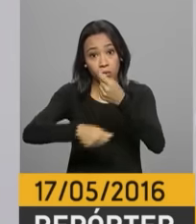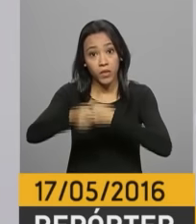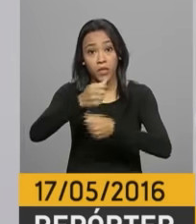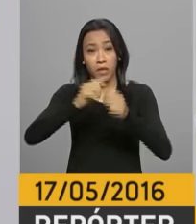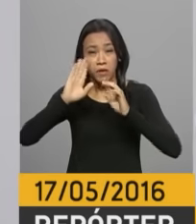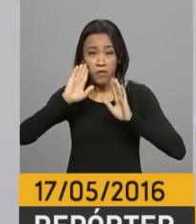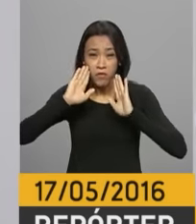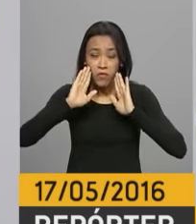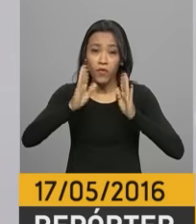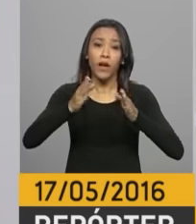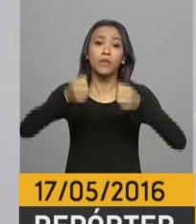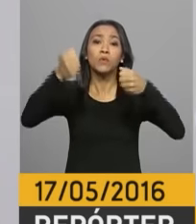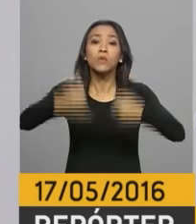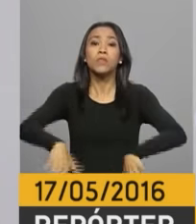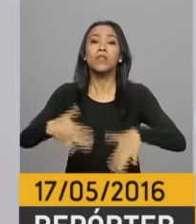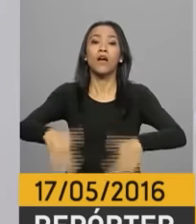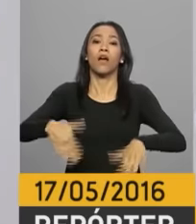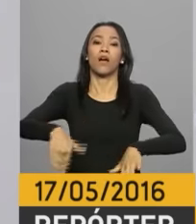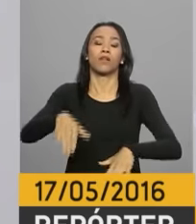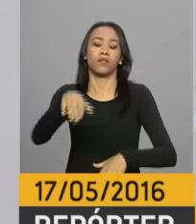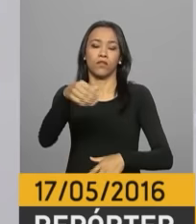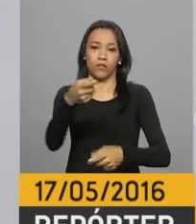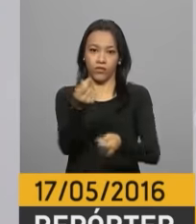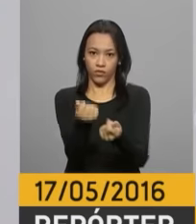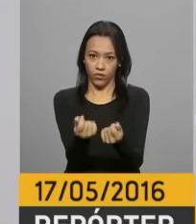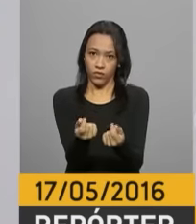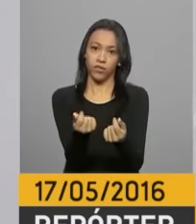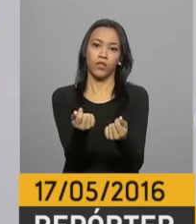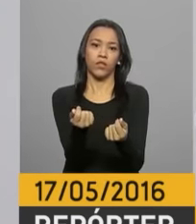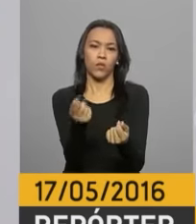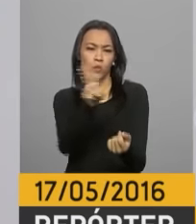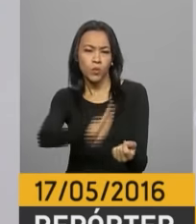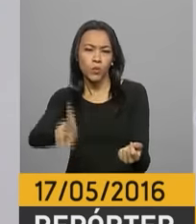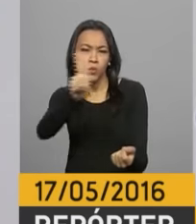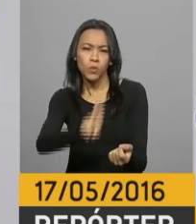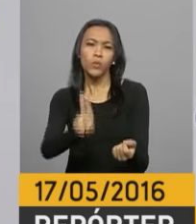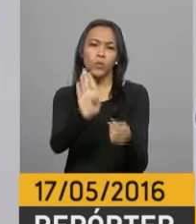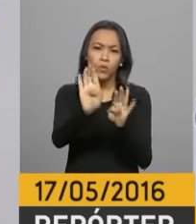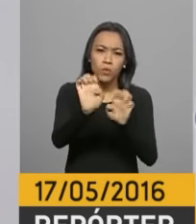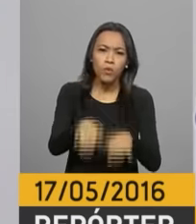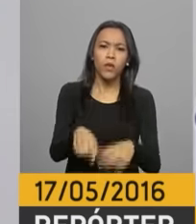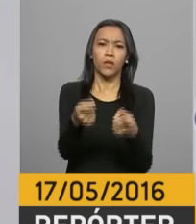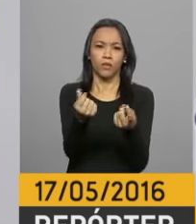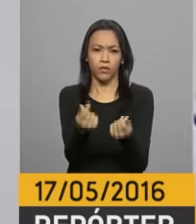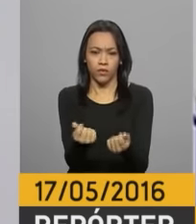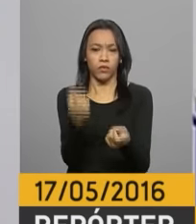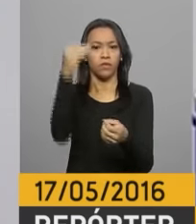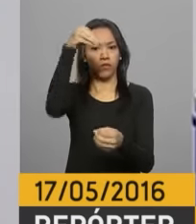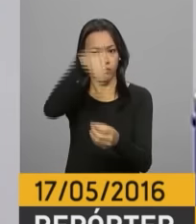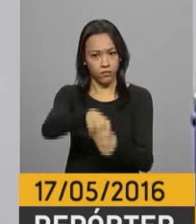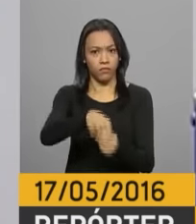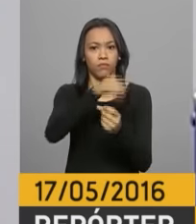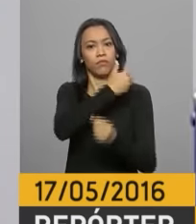despesas públicas, na qualidade e eficiência das despesas públicas.